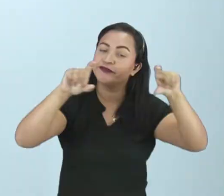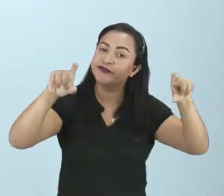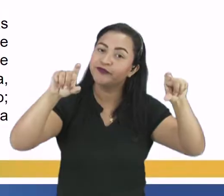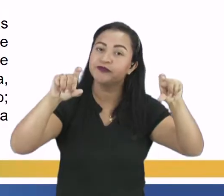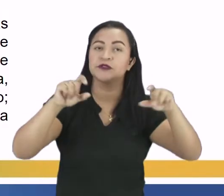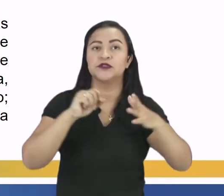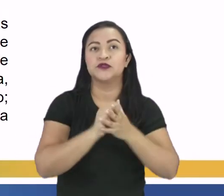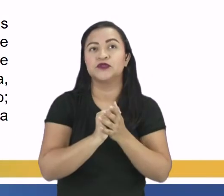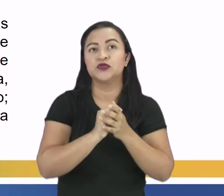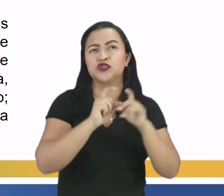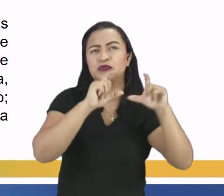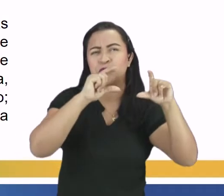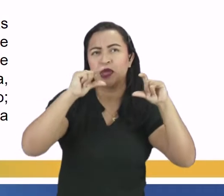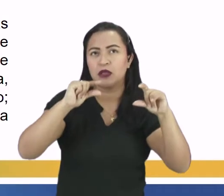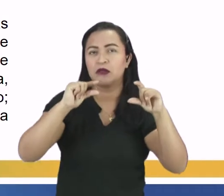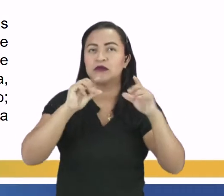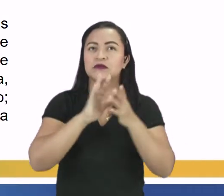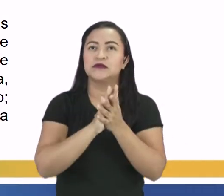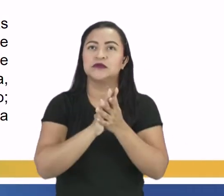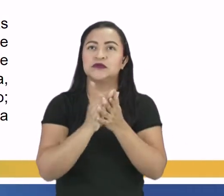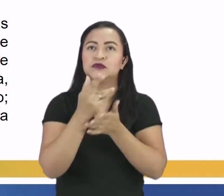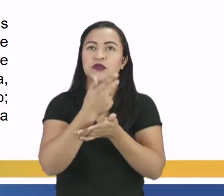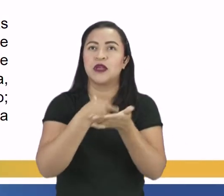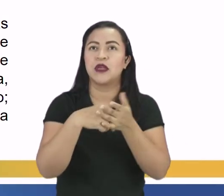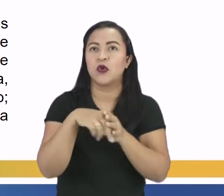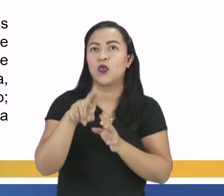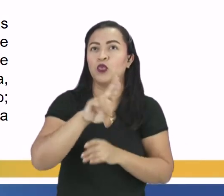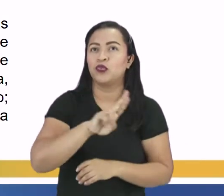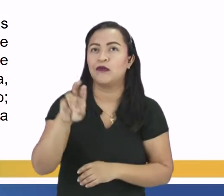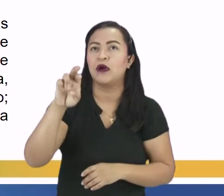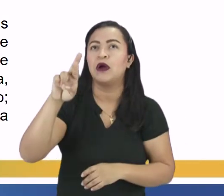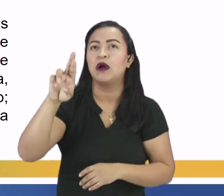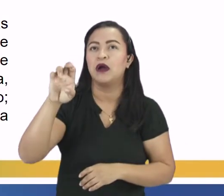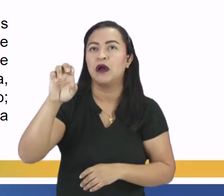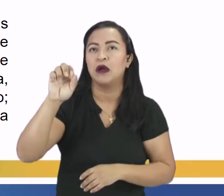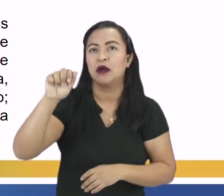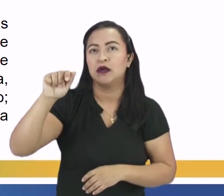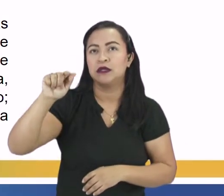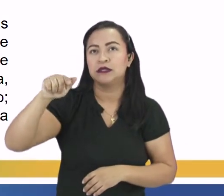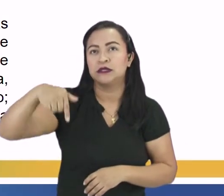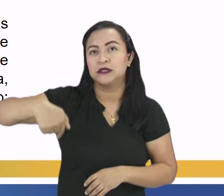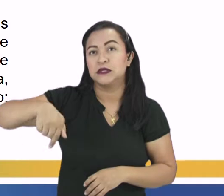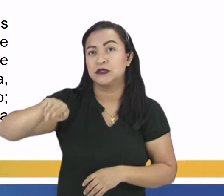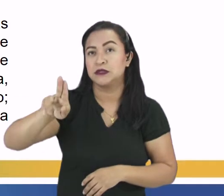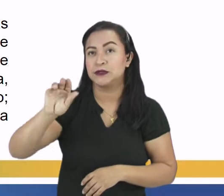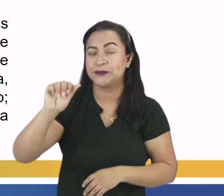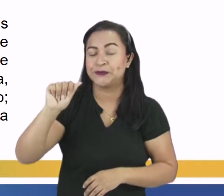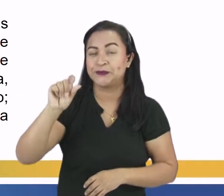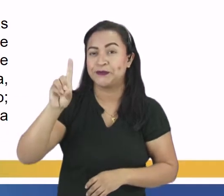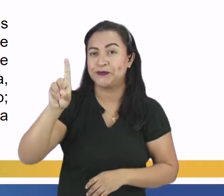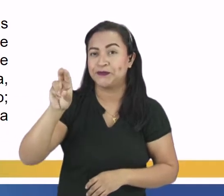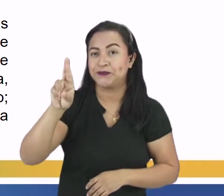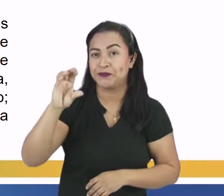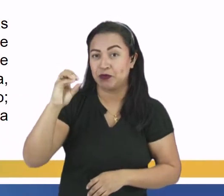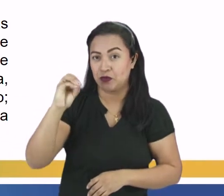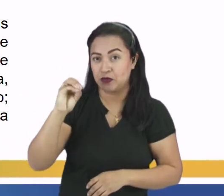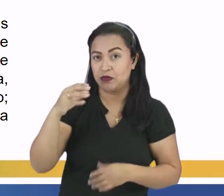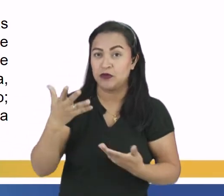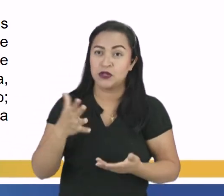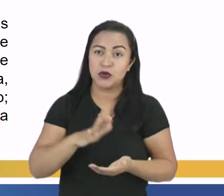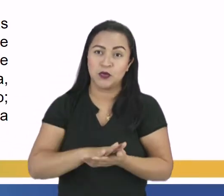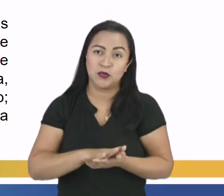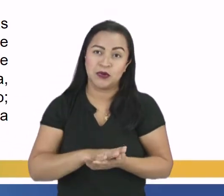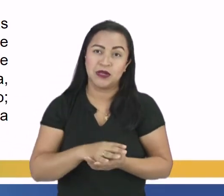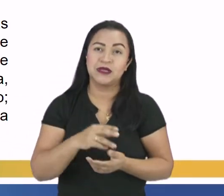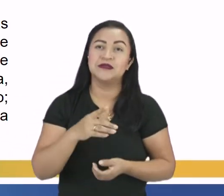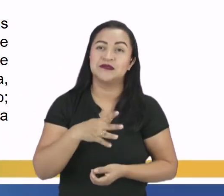os quadrinistas chamam de requadro, tá certo? Esse requadro, né, as HQs, elas são conhecidas exatamente por